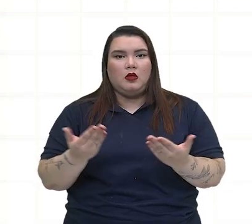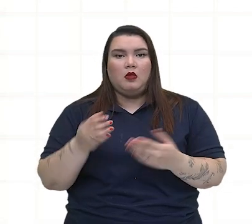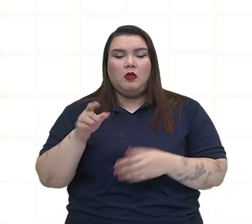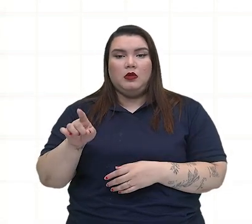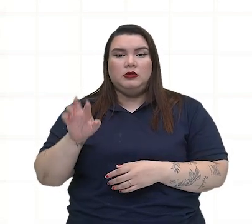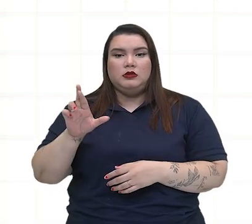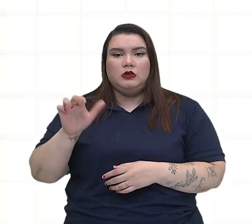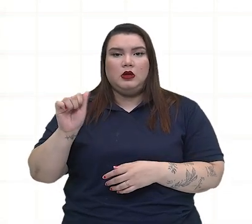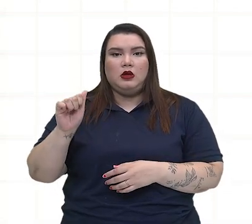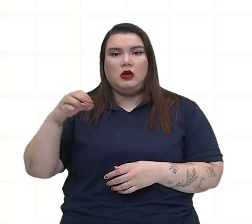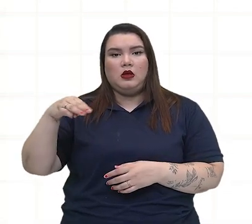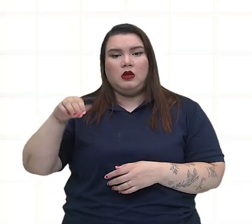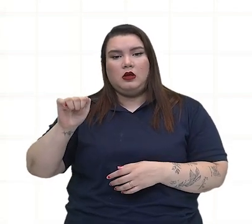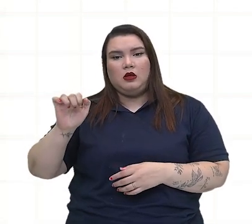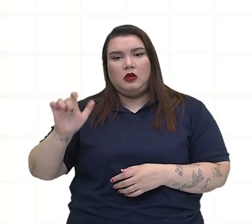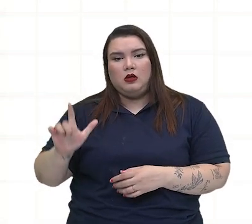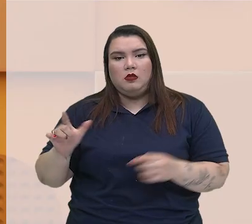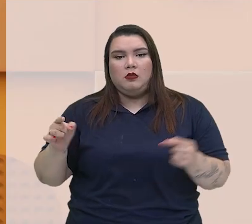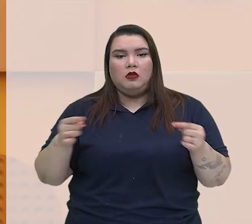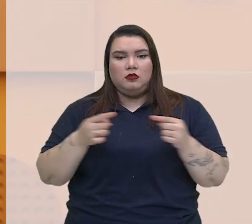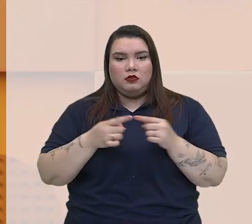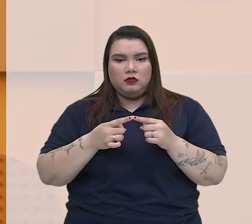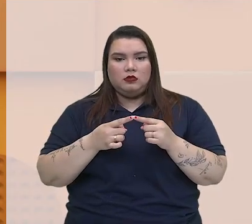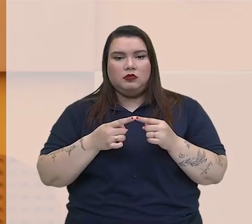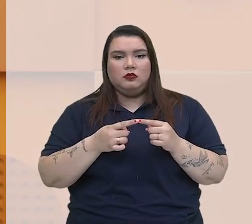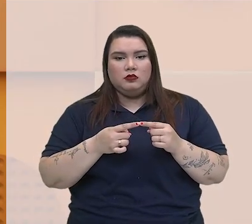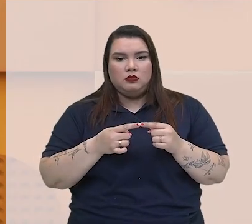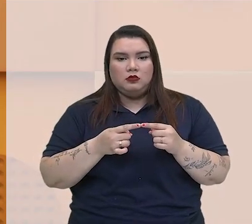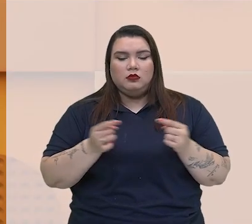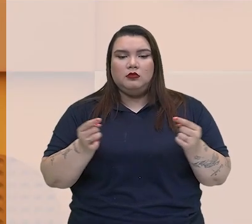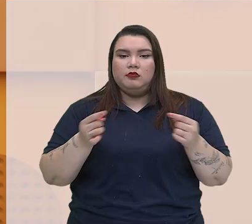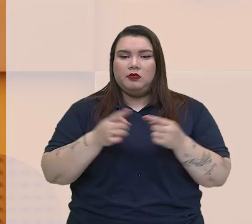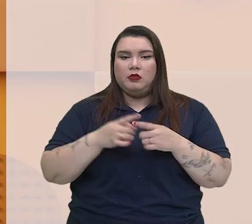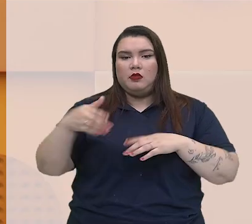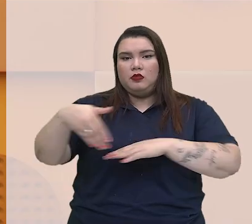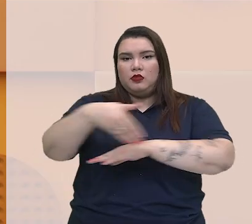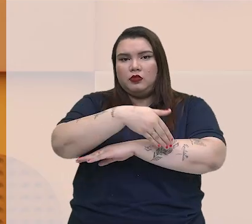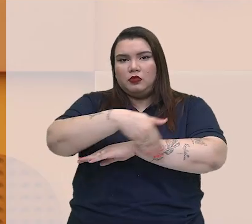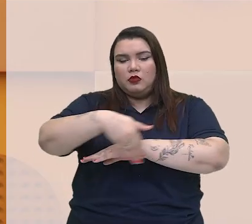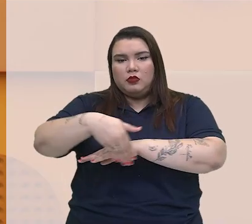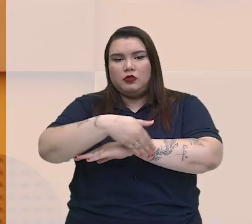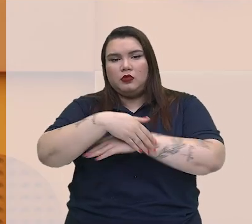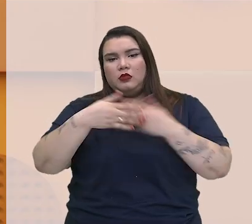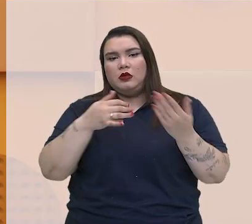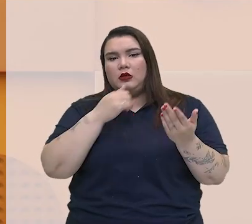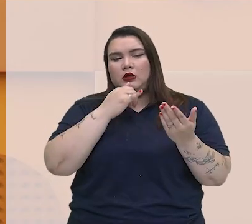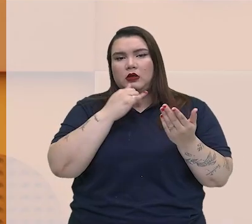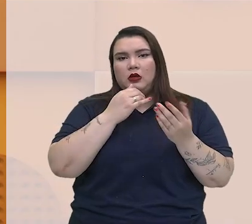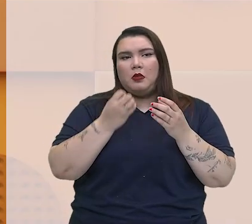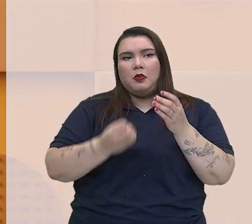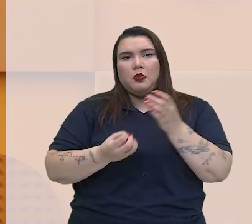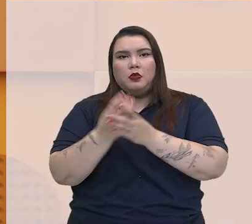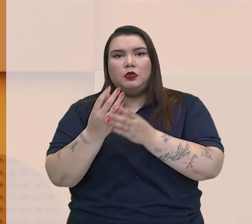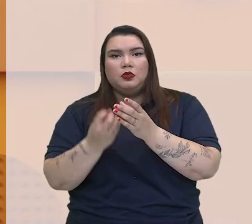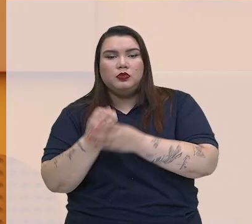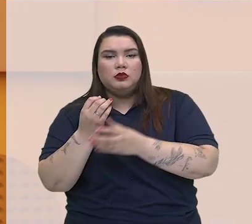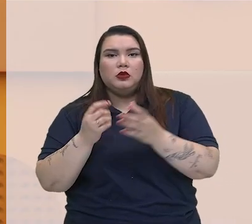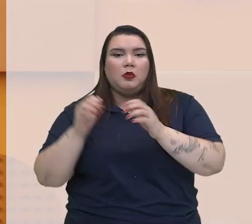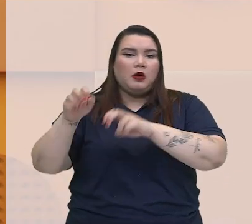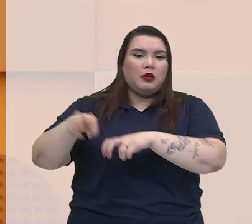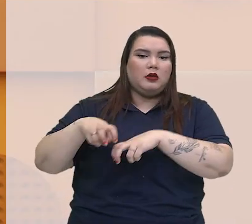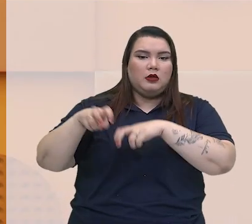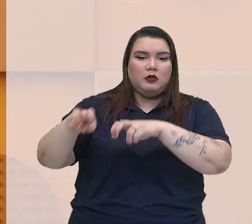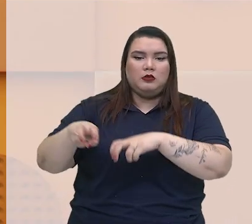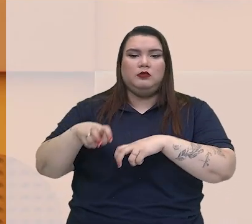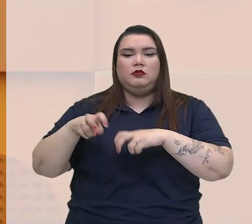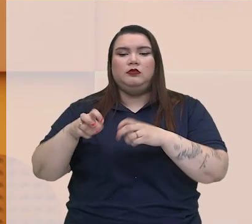ramal, né, ele é essa via que serve de rota para o escoamento de produção, que